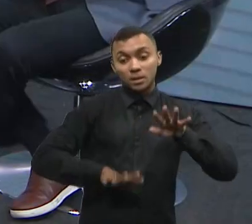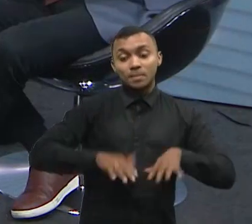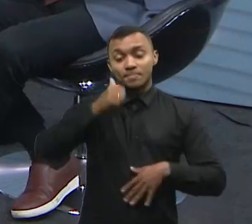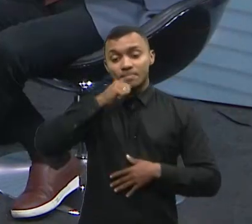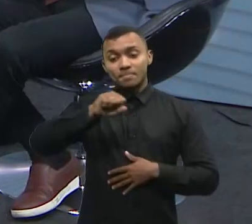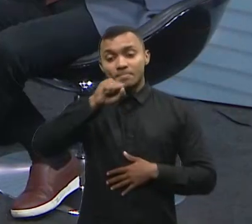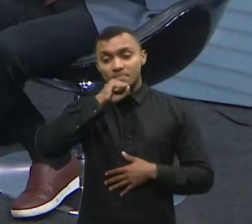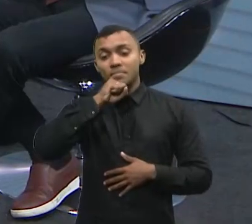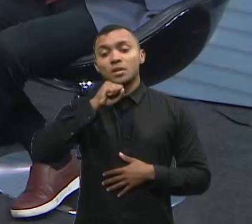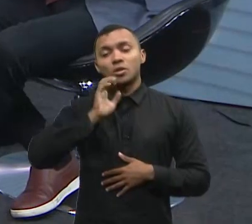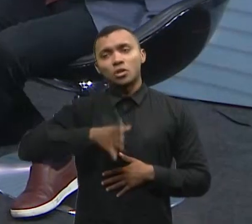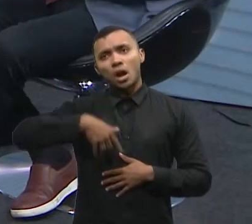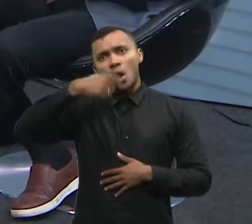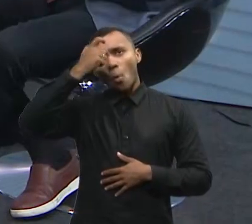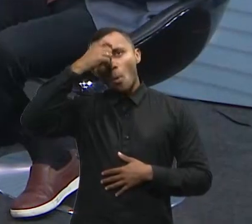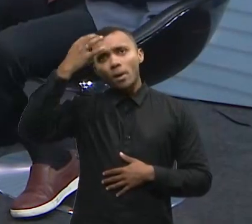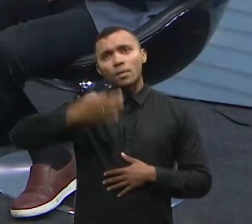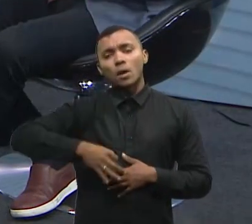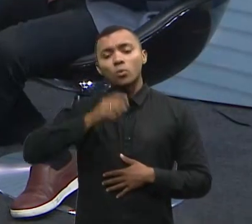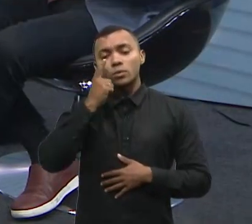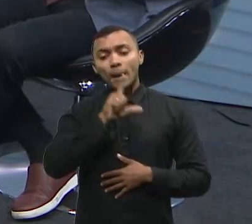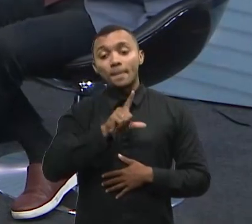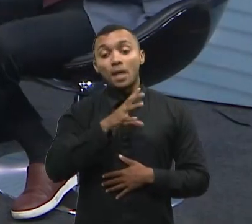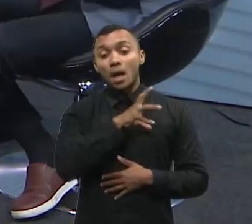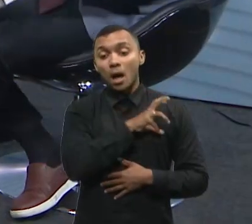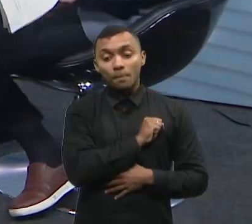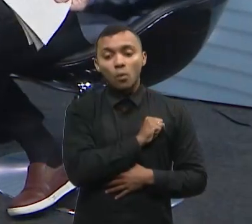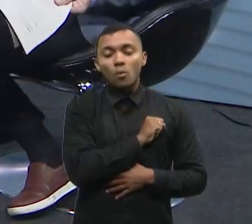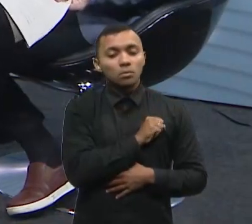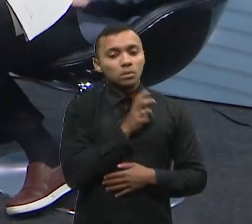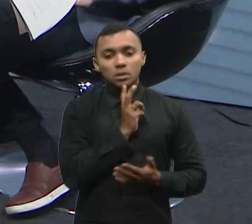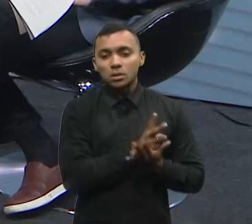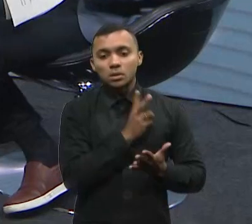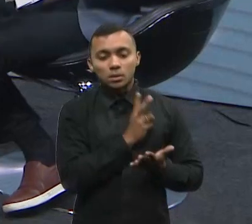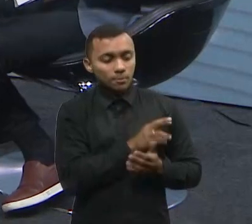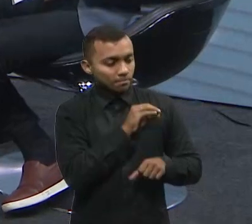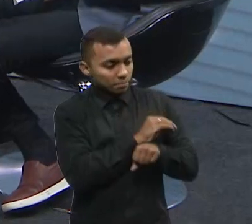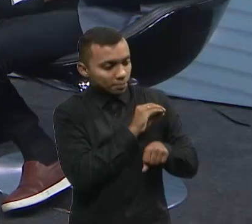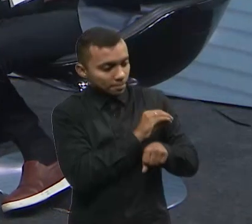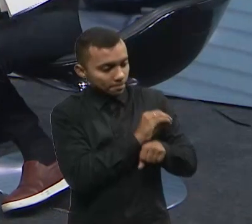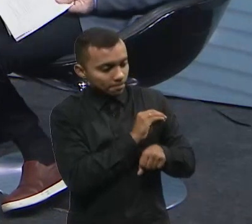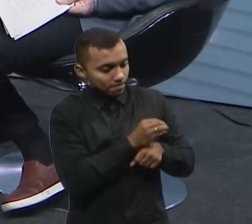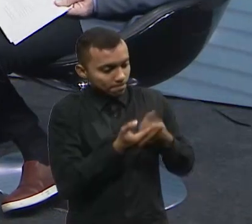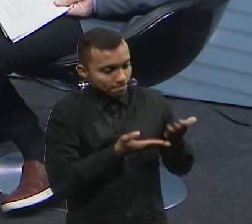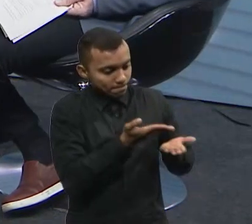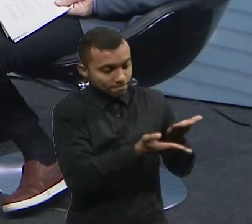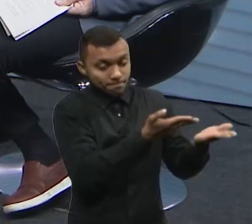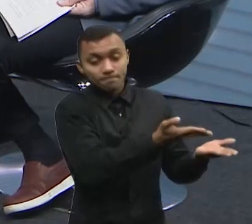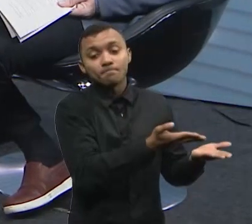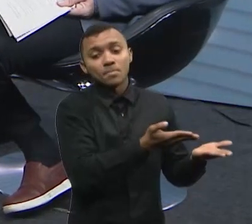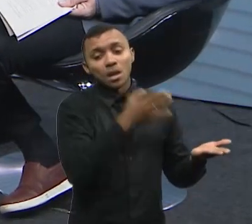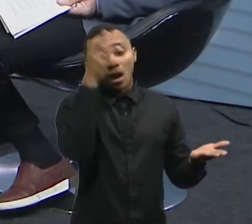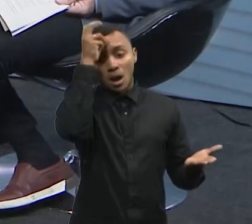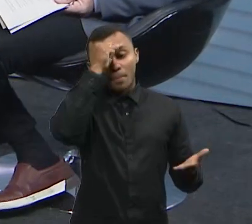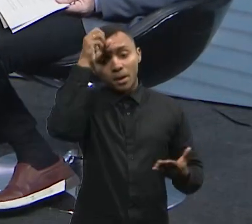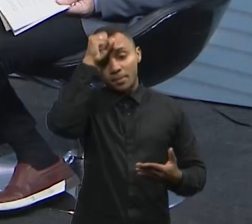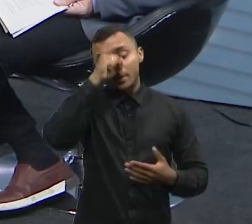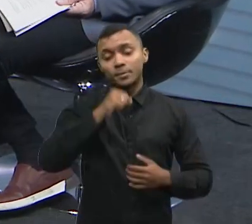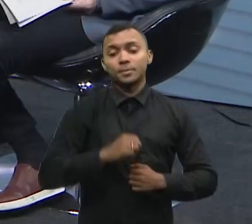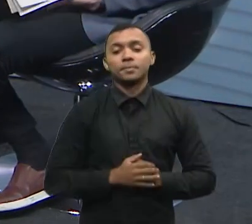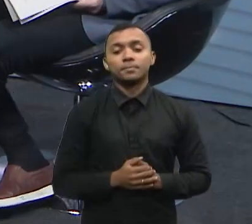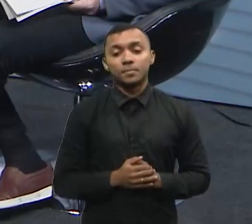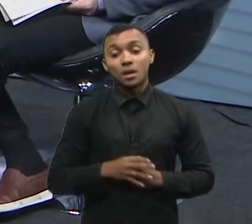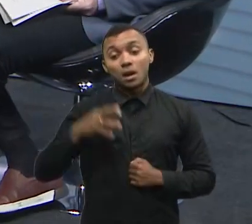construção, ela cresce também. Ela, e o amor de mãe vai brotar. Sim. E isso vai, é um aprendizado para ela, né? Como